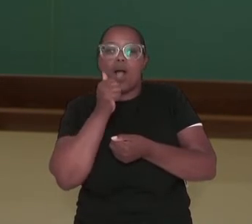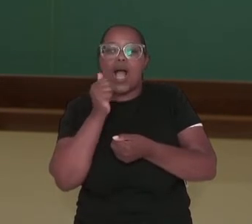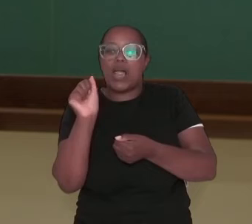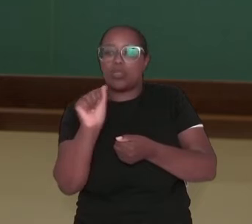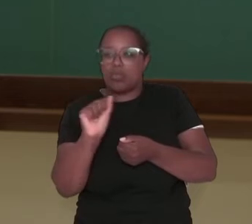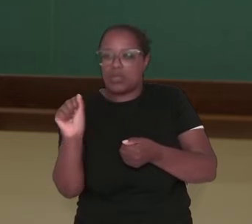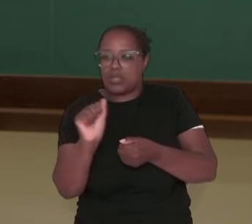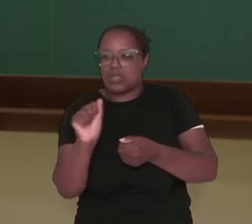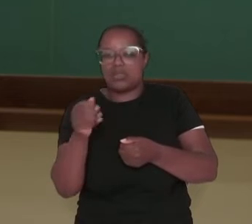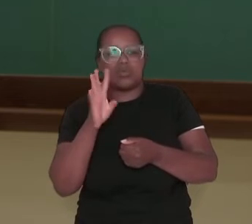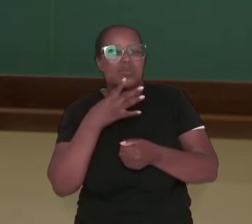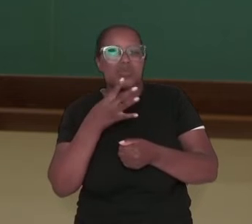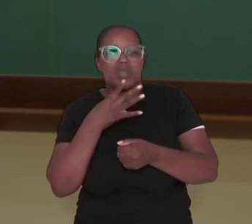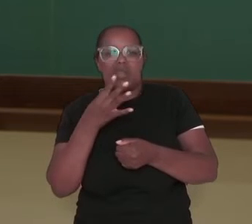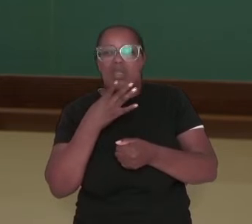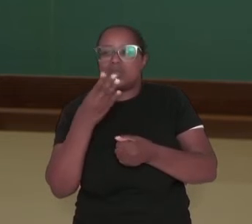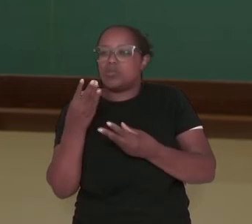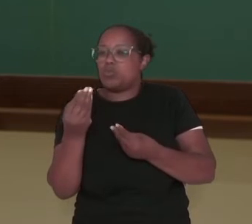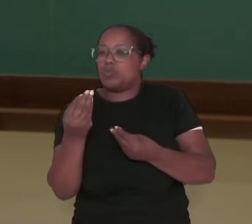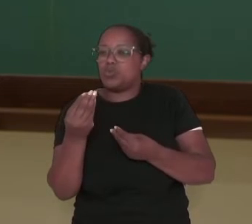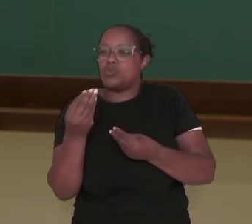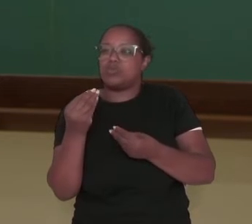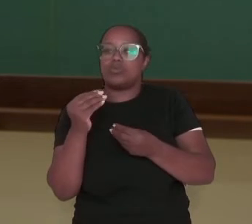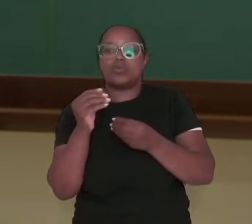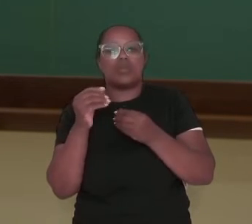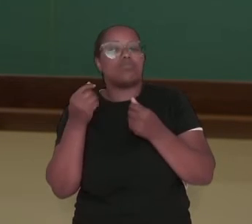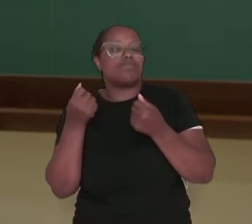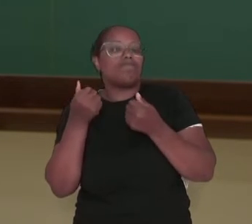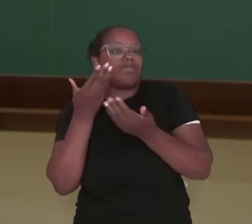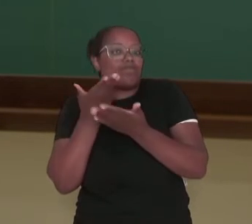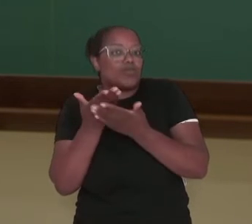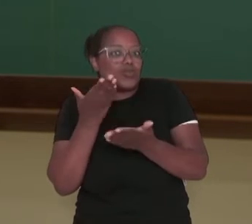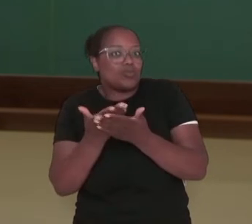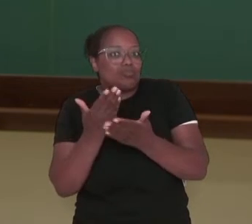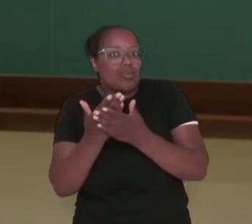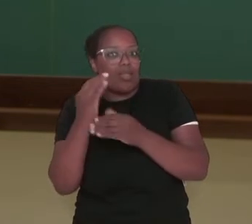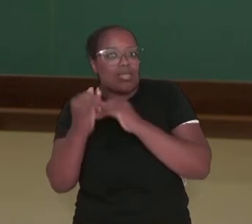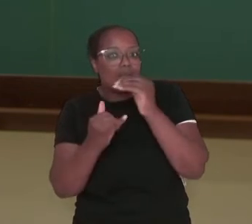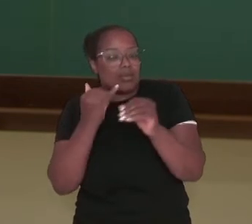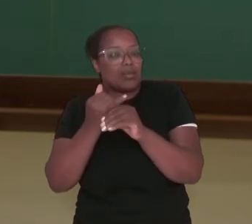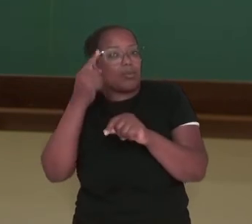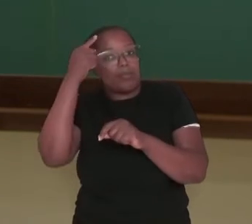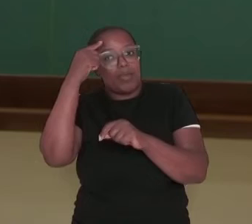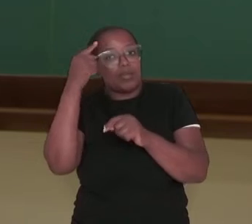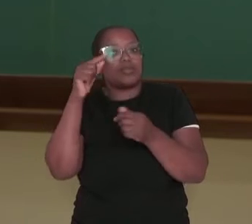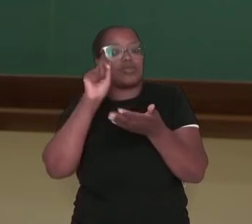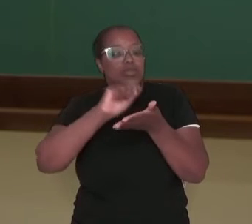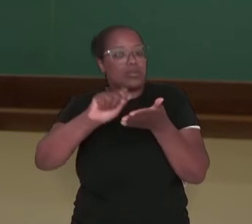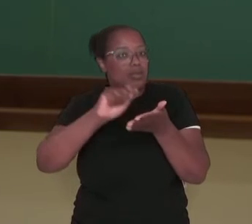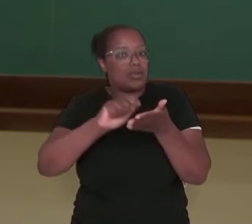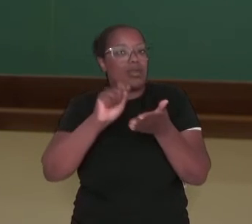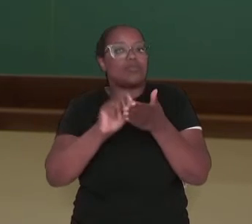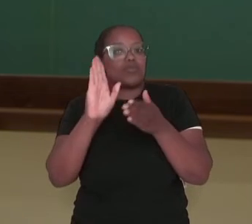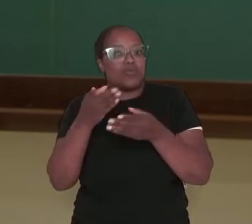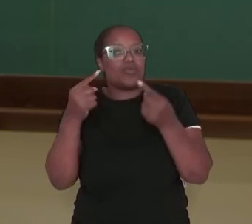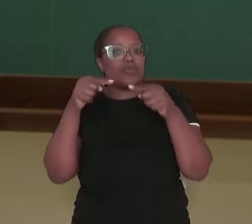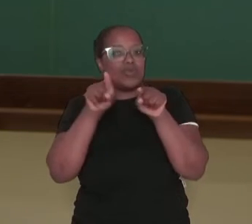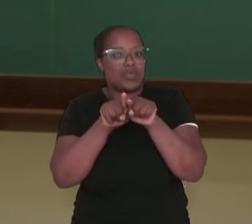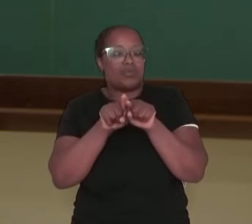conhecem mais do que eu dessas unidades que a gente está falando, então pensem, coloquem no caderno e já já a gente volta com a resolução.